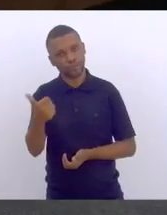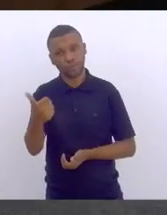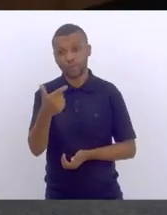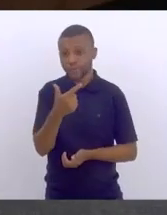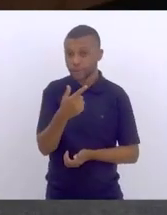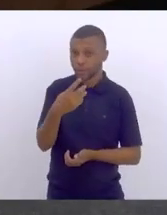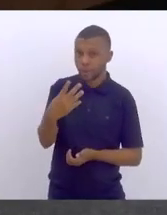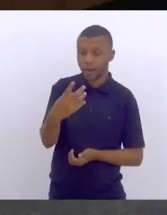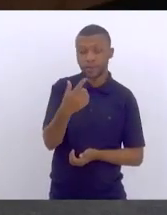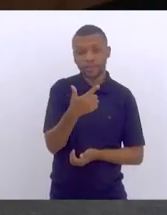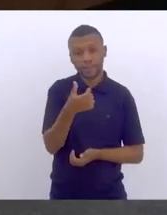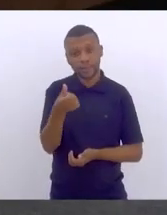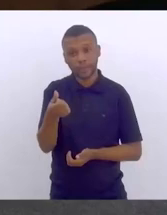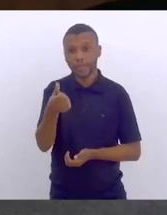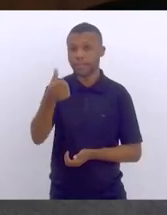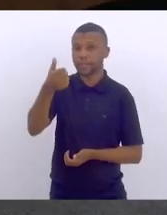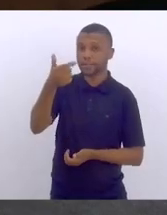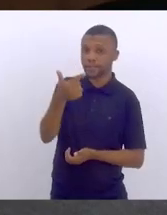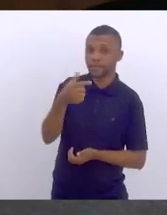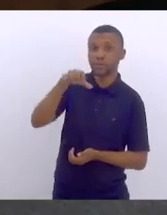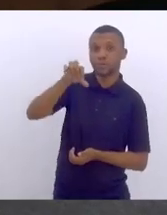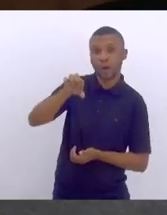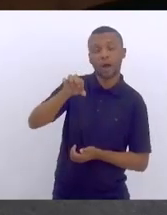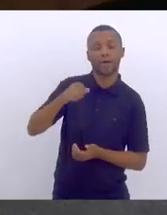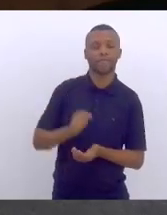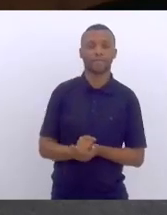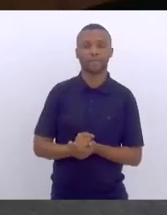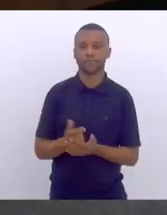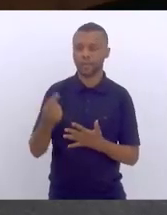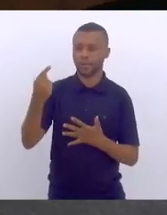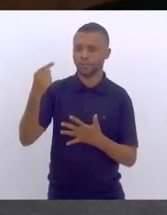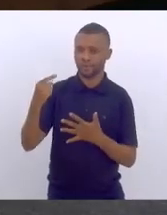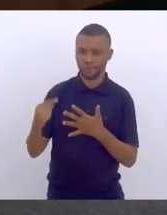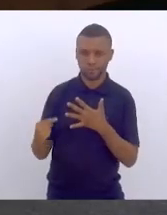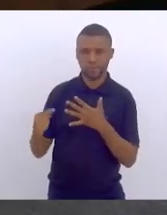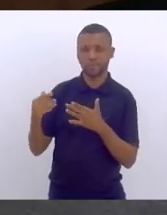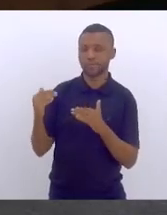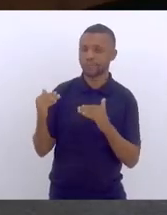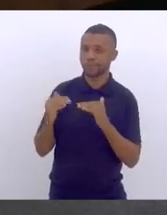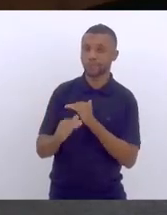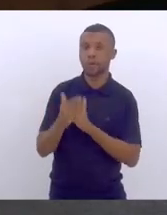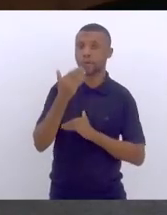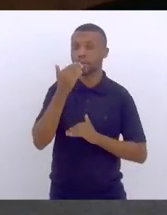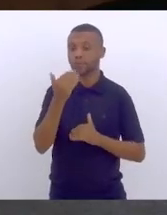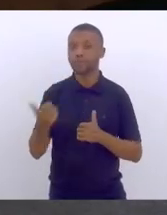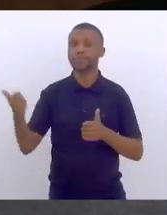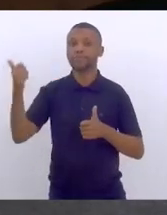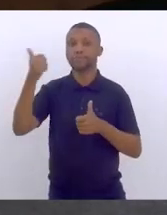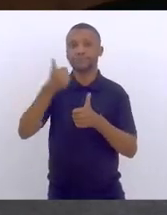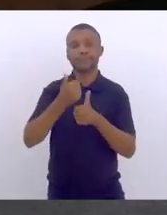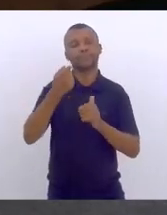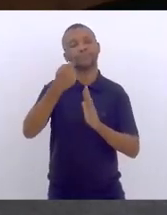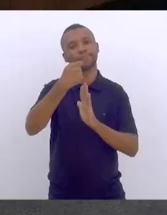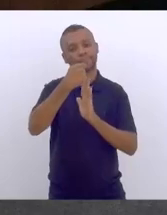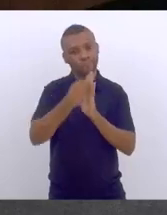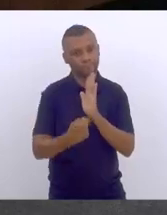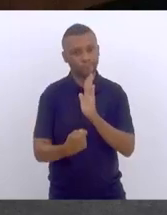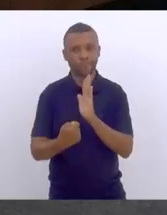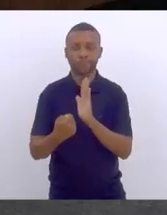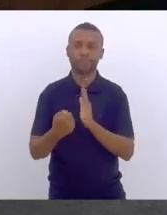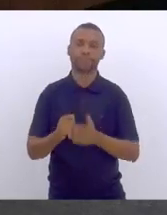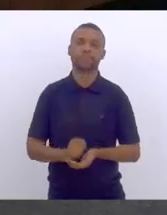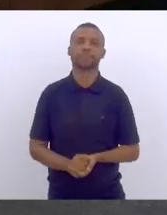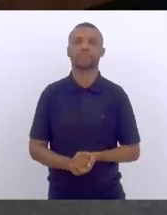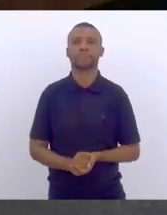e 29. Contrário às demais emendas, concluindo por substitutivo que